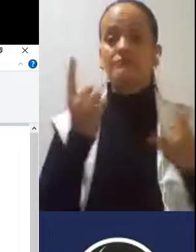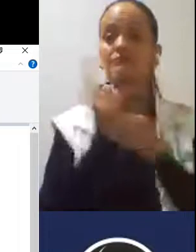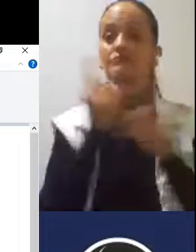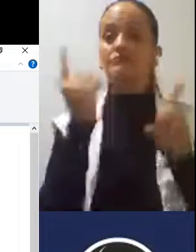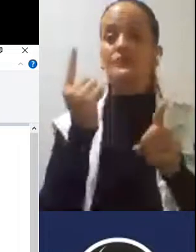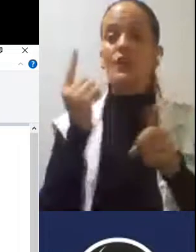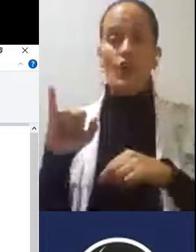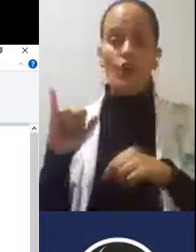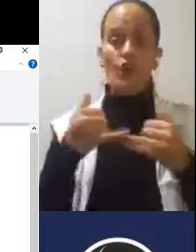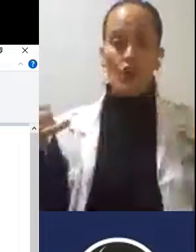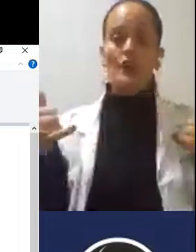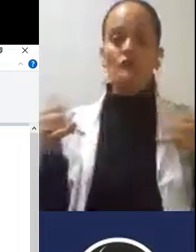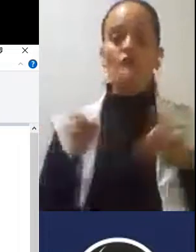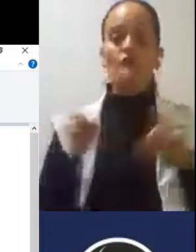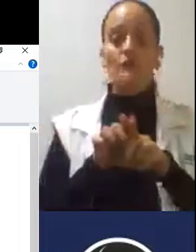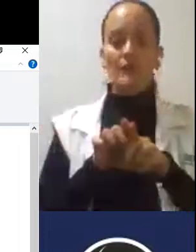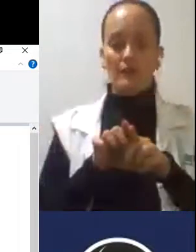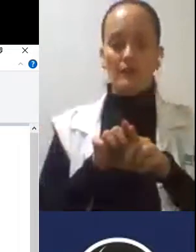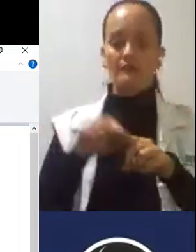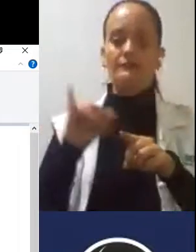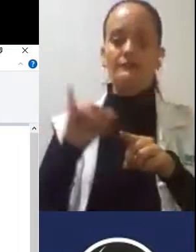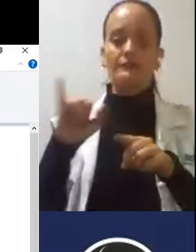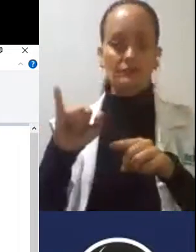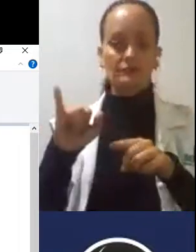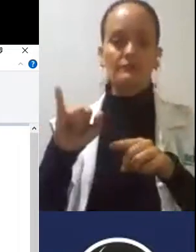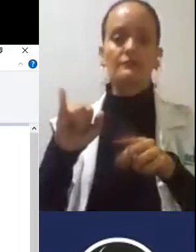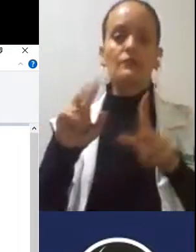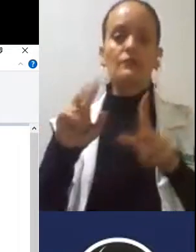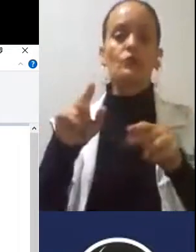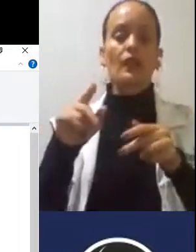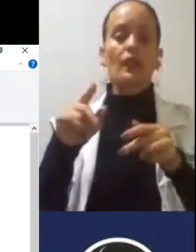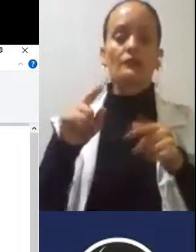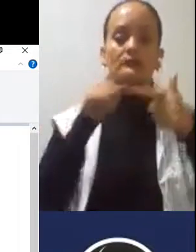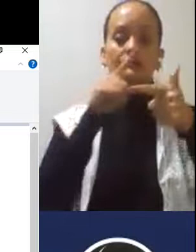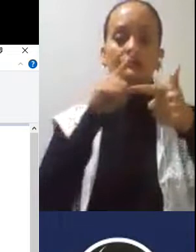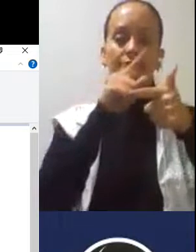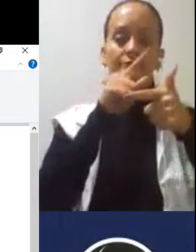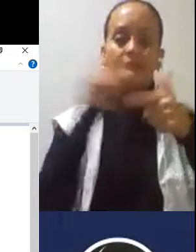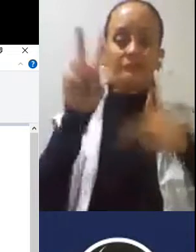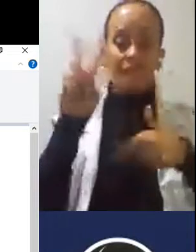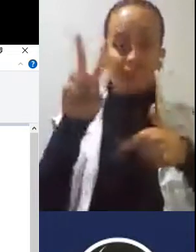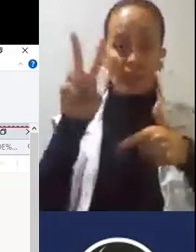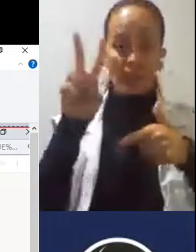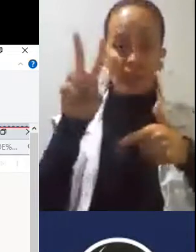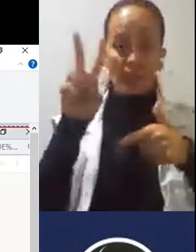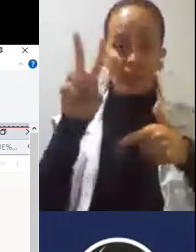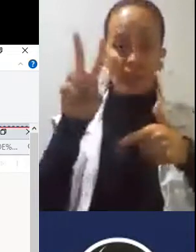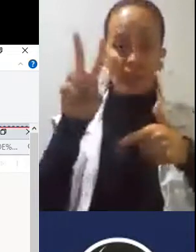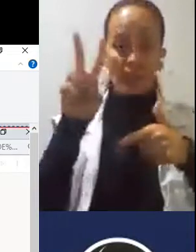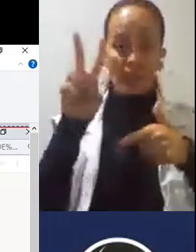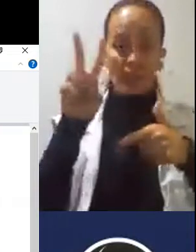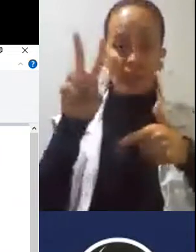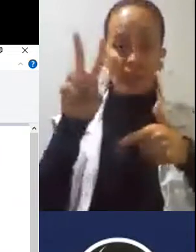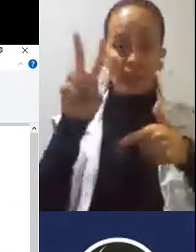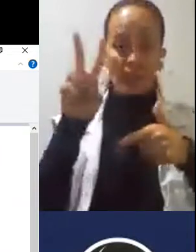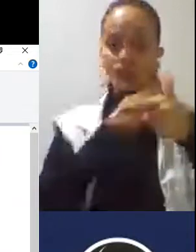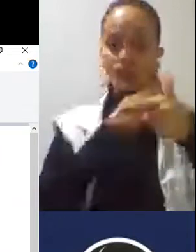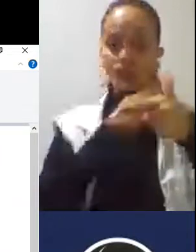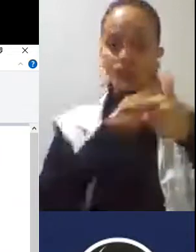e escondo aqui a corrente. Eu pego o quê? A tensão e divido pela resistência. Oh.